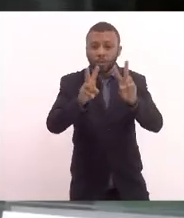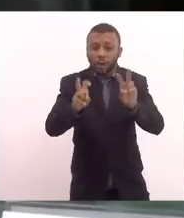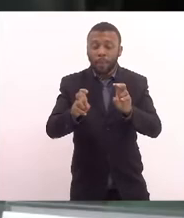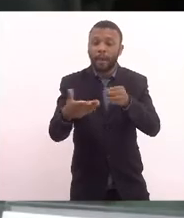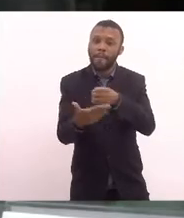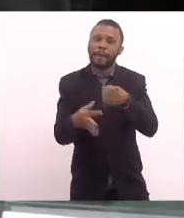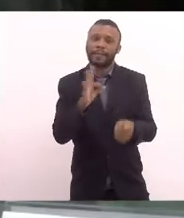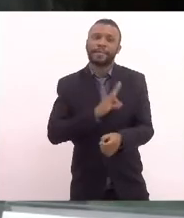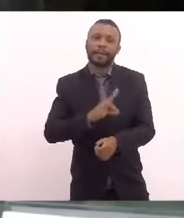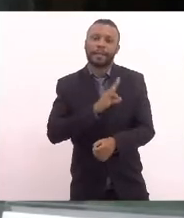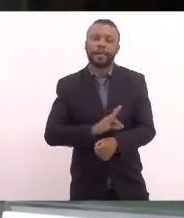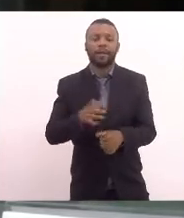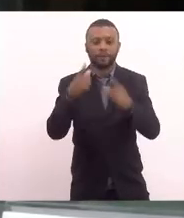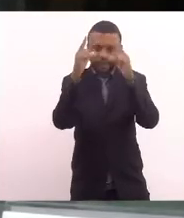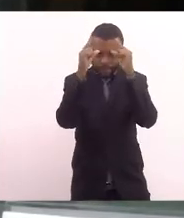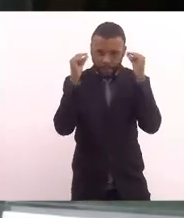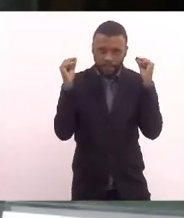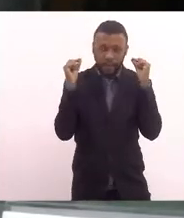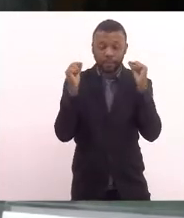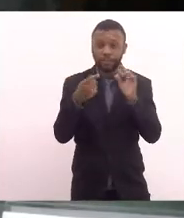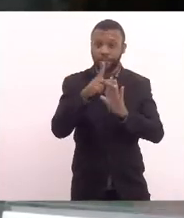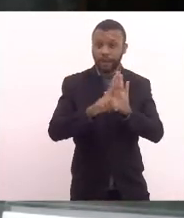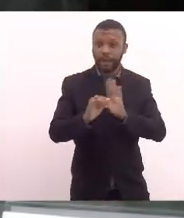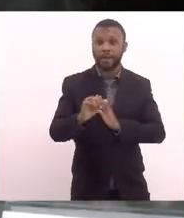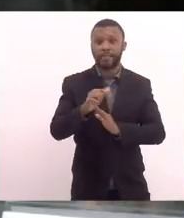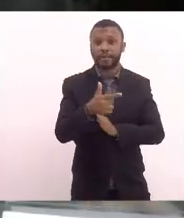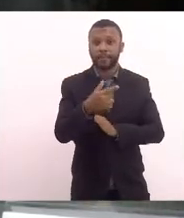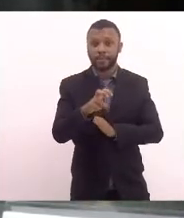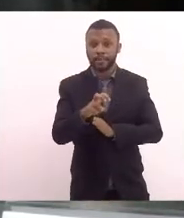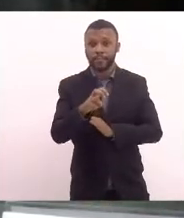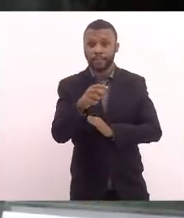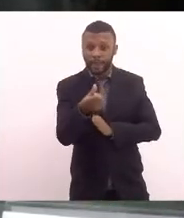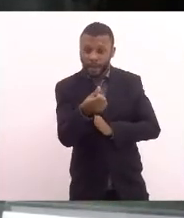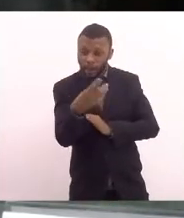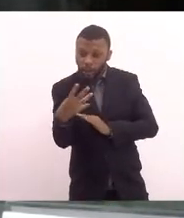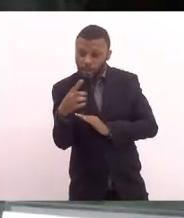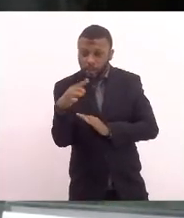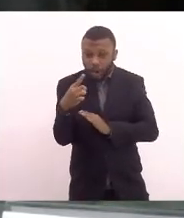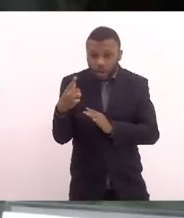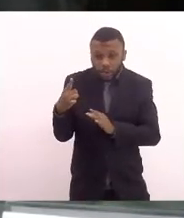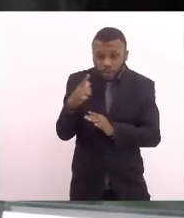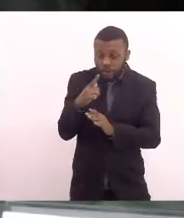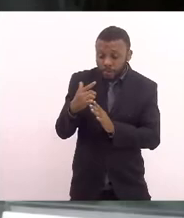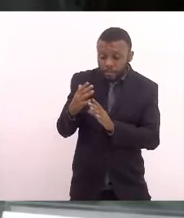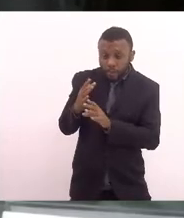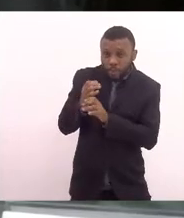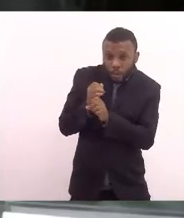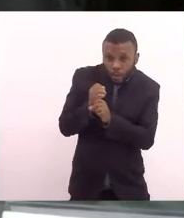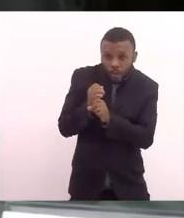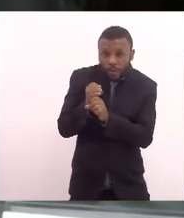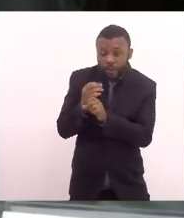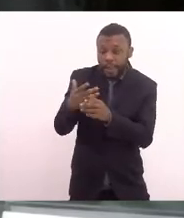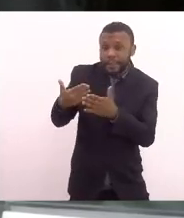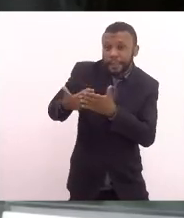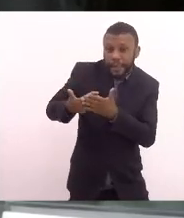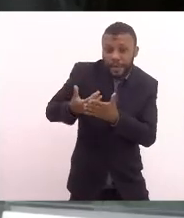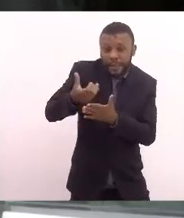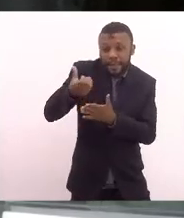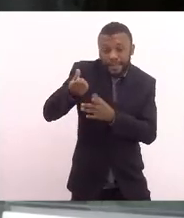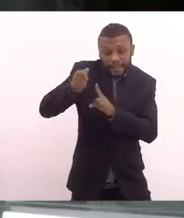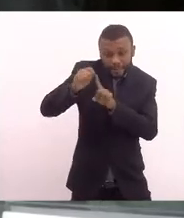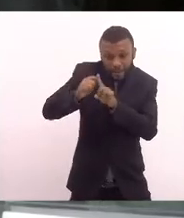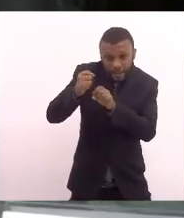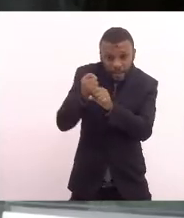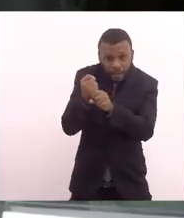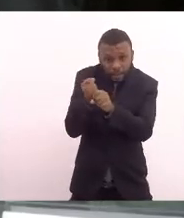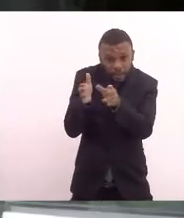da Enfermagem, com a PL 2564. Chegamos quase a metade deste ano falando sobre